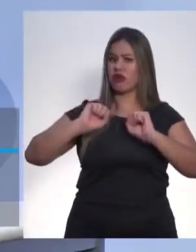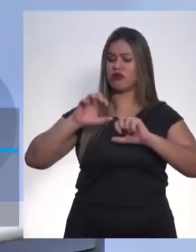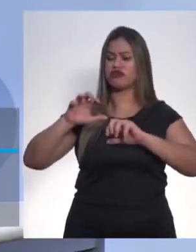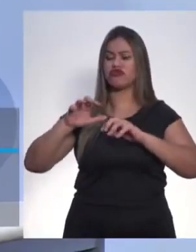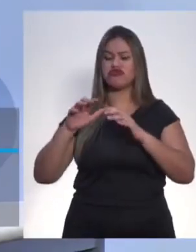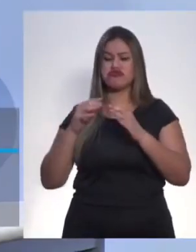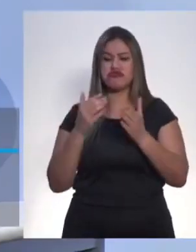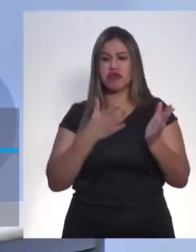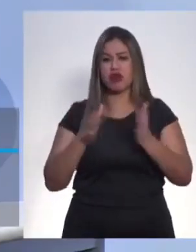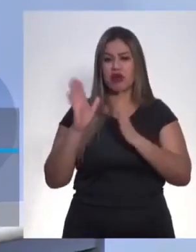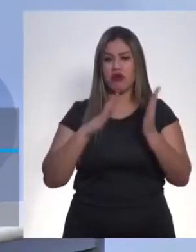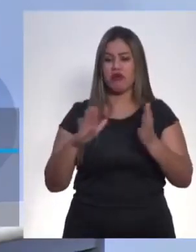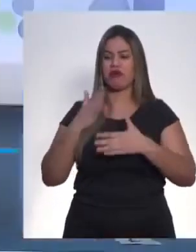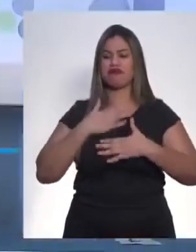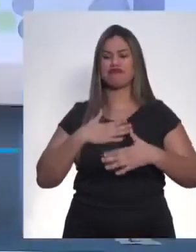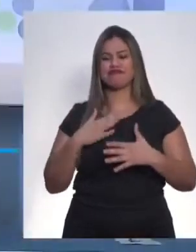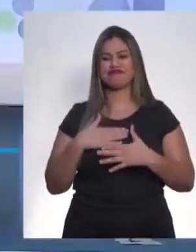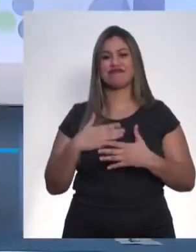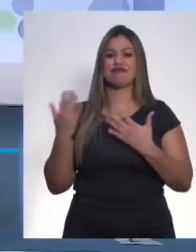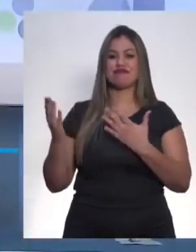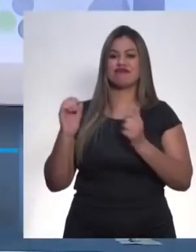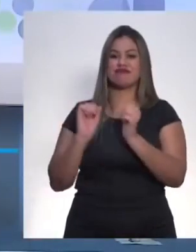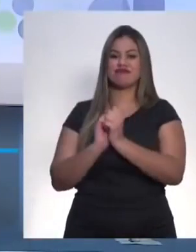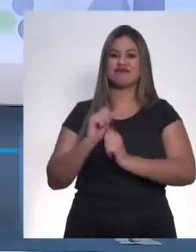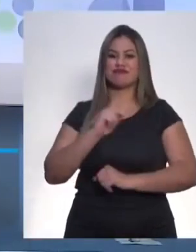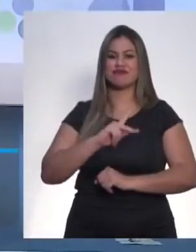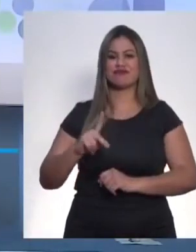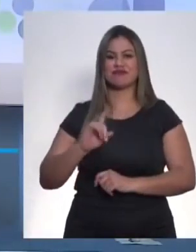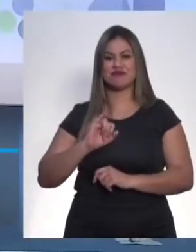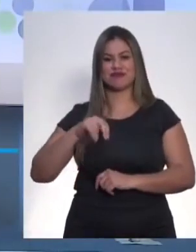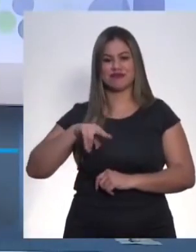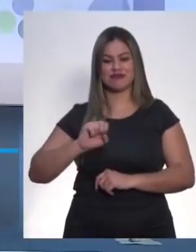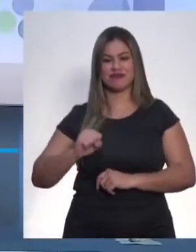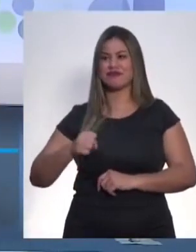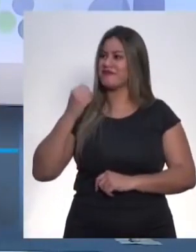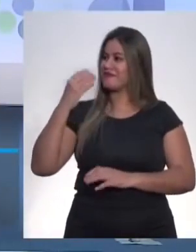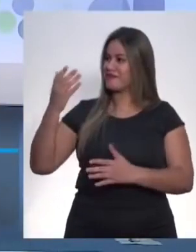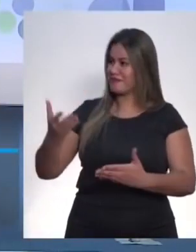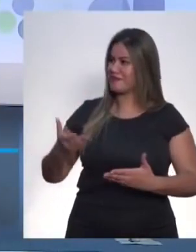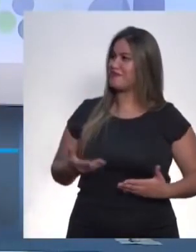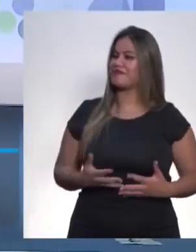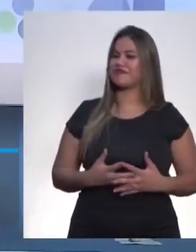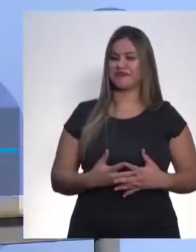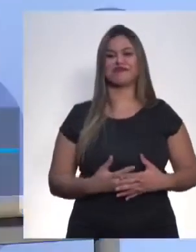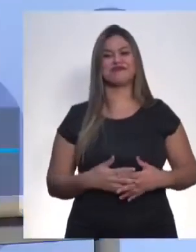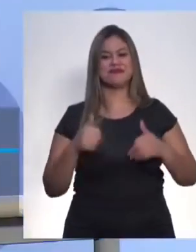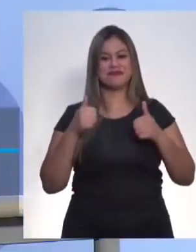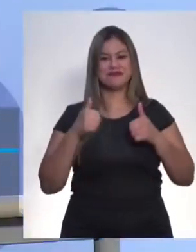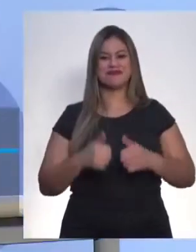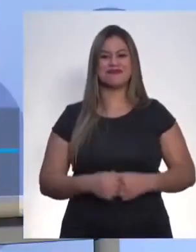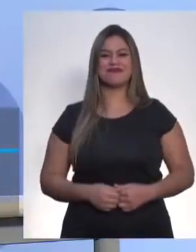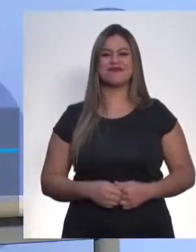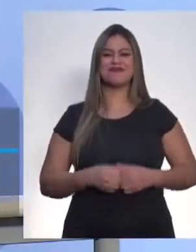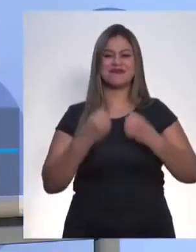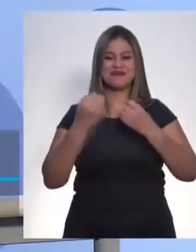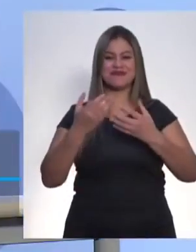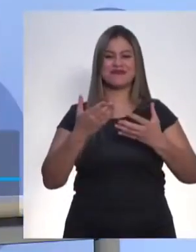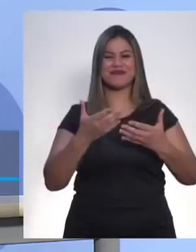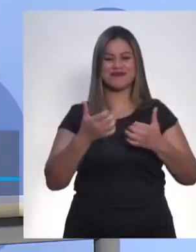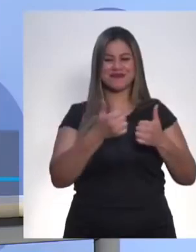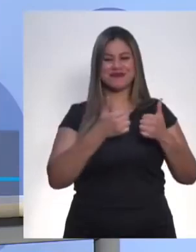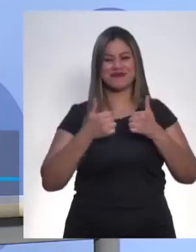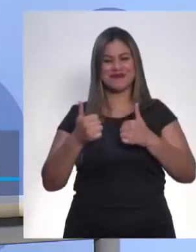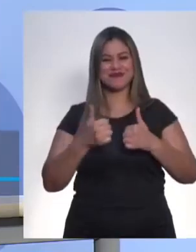bom? Conto com a presença da professora Inês para me ajudar. Como sempre, bem-vinda, professora Inês. Tudo bem? Tudo bem, professora